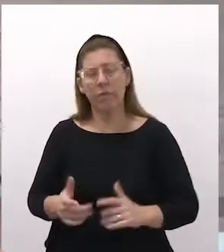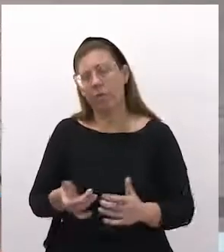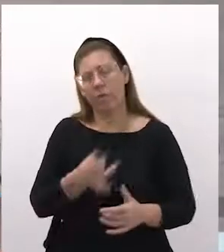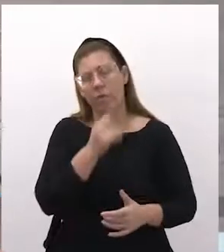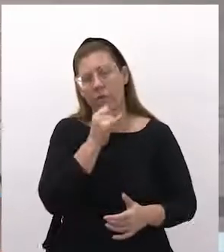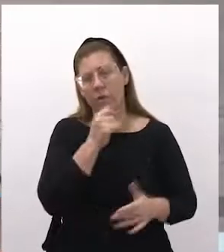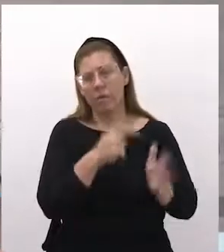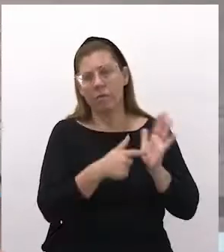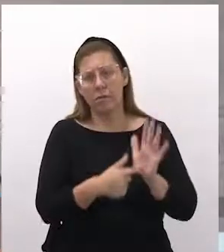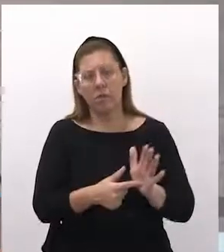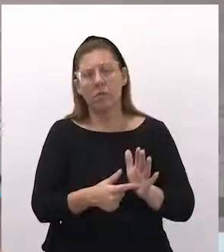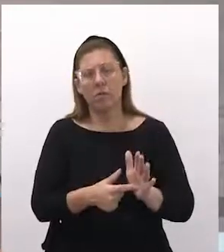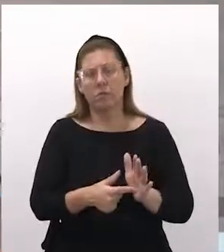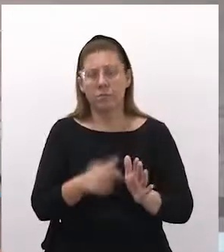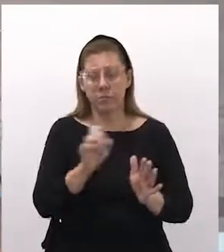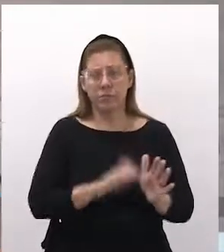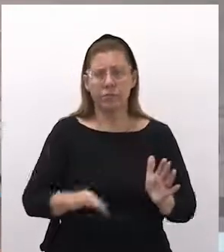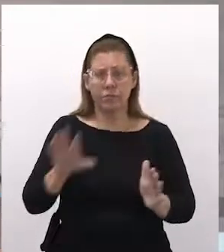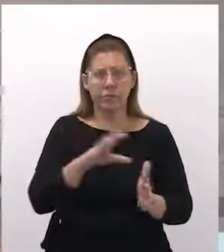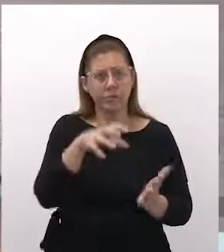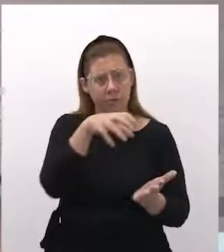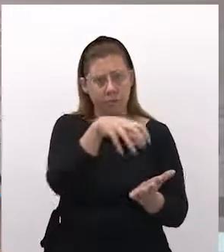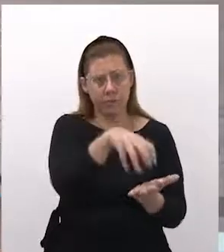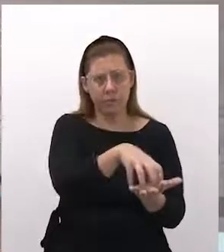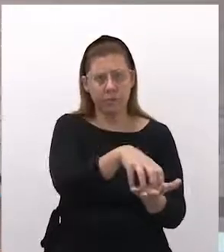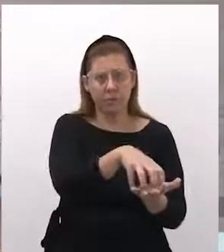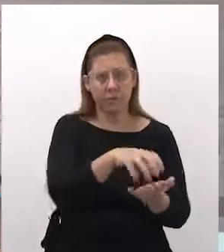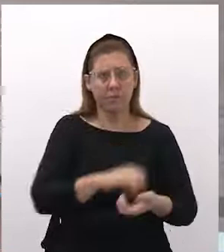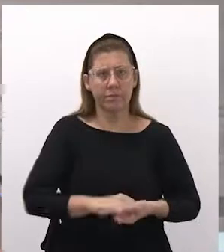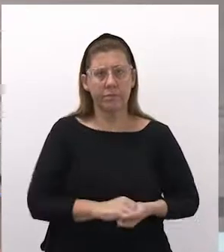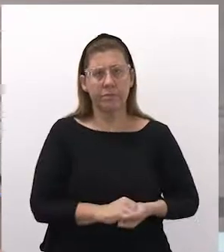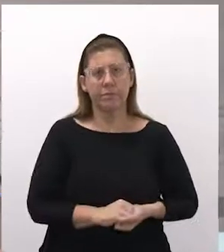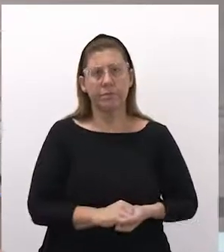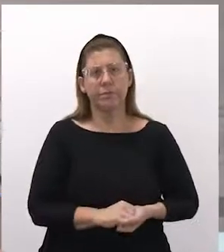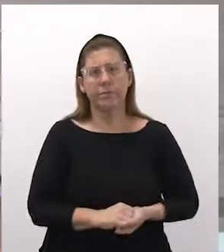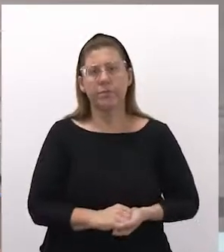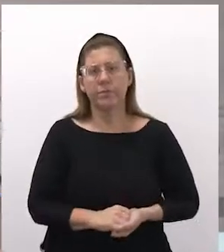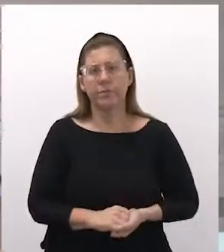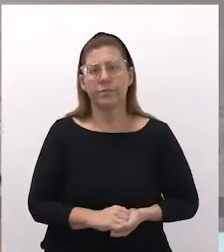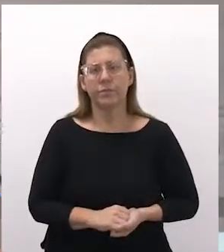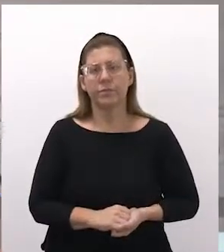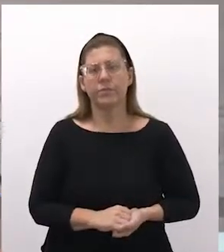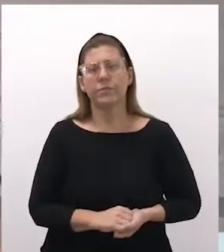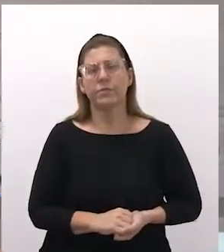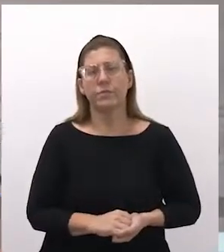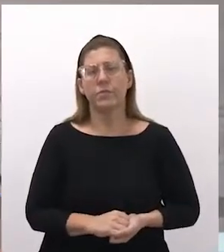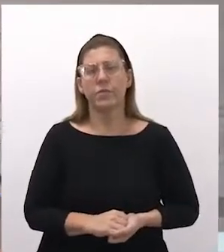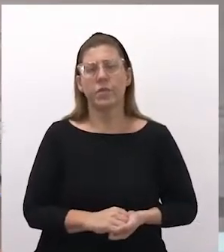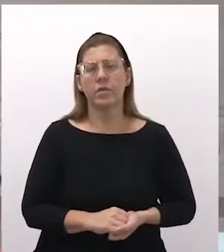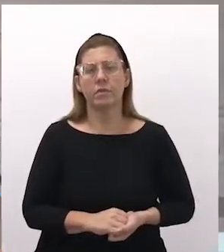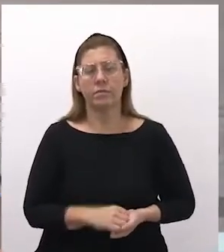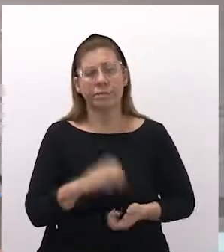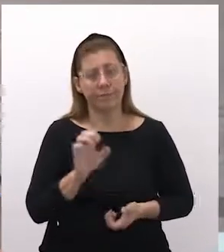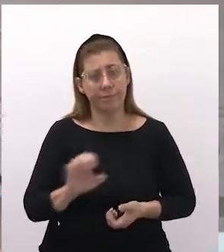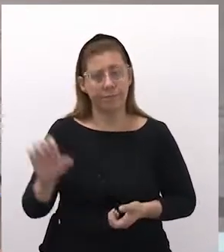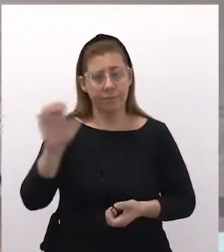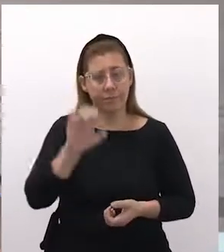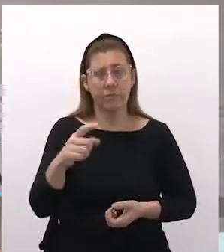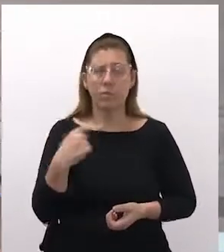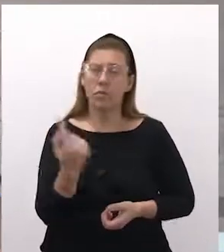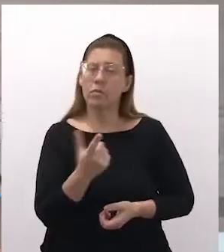vocês aqui da região central. 5 minutos. Dou exemplo para vocês aqui da região central do estado, que a gente